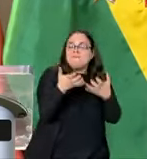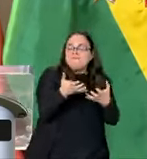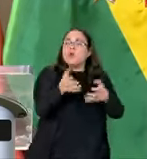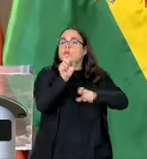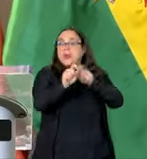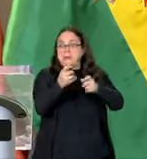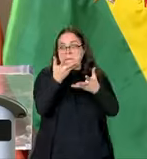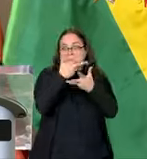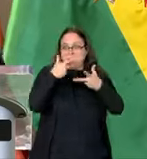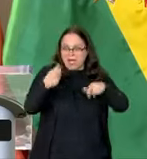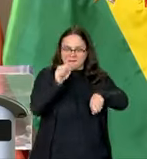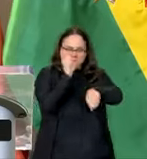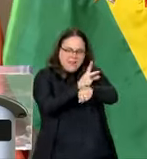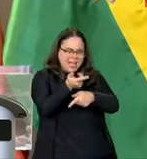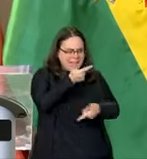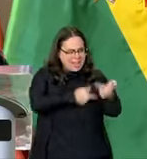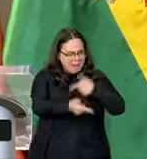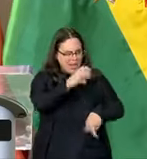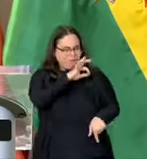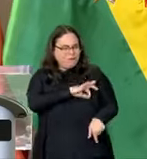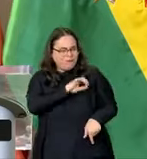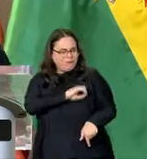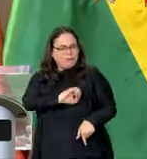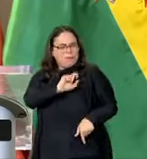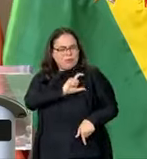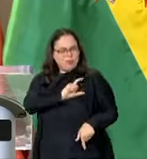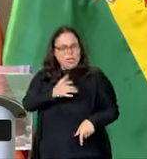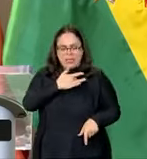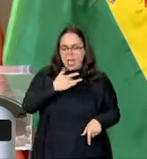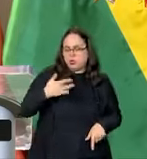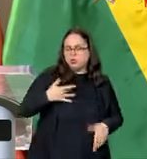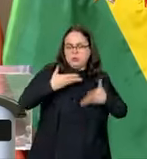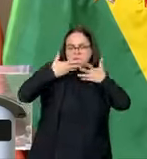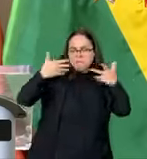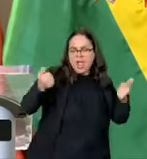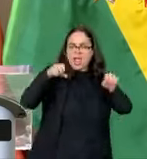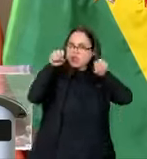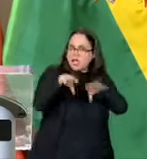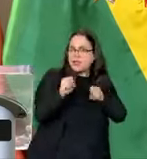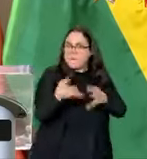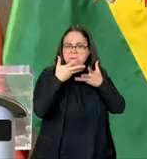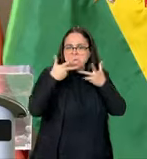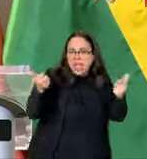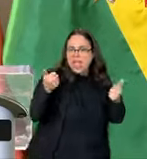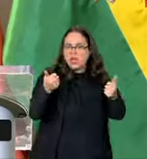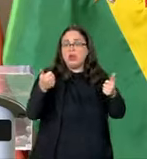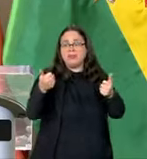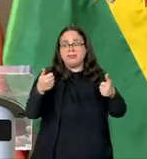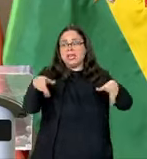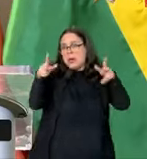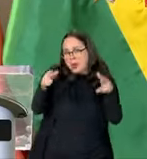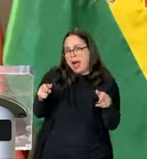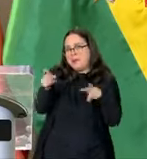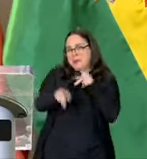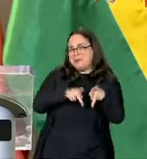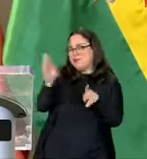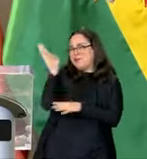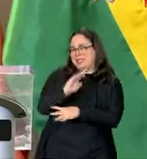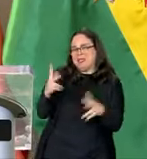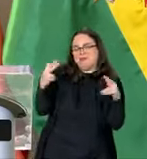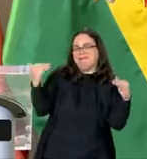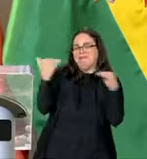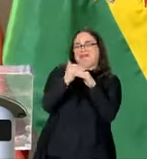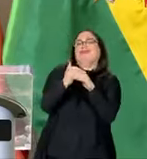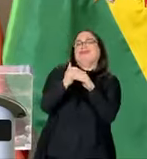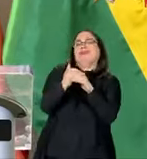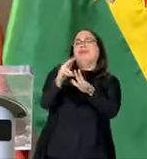esperam melhores empregos, mais salários, mais saúde, mais educação. O mesmo espera o povo brasileiro. E é por